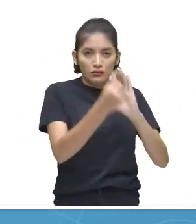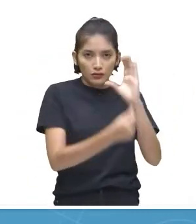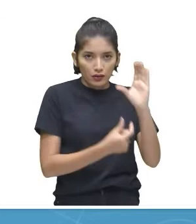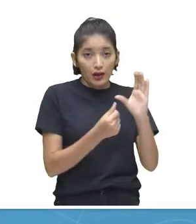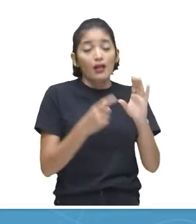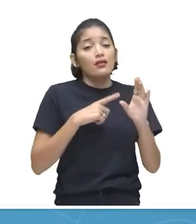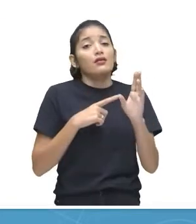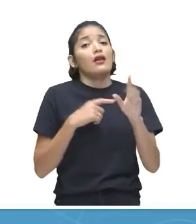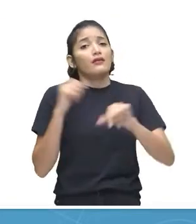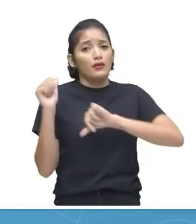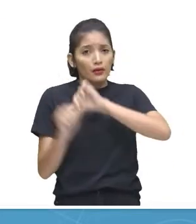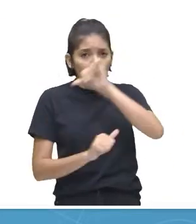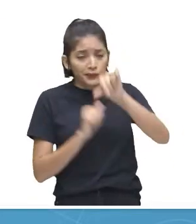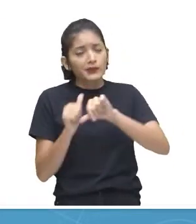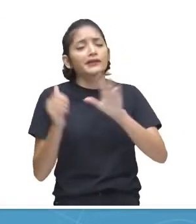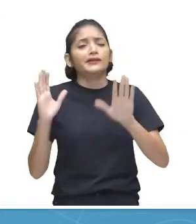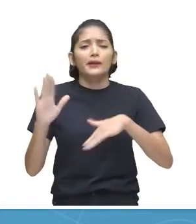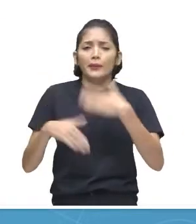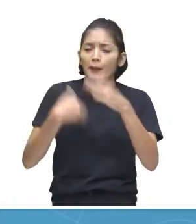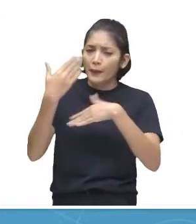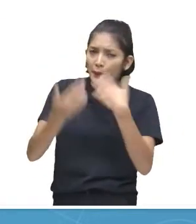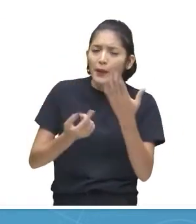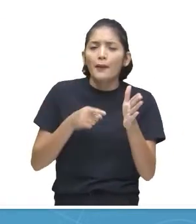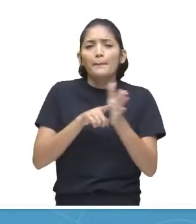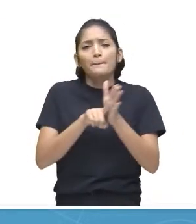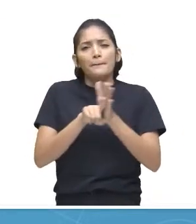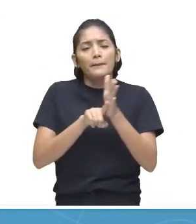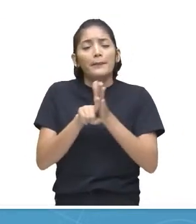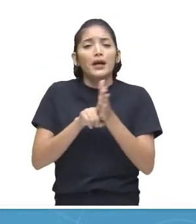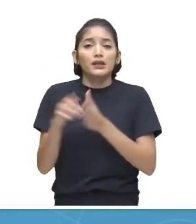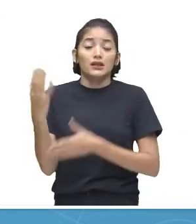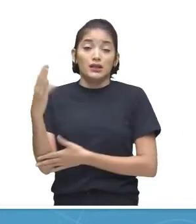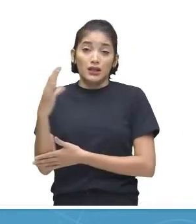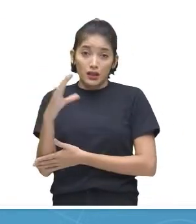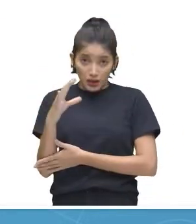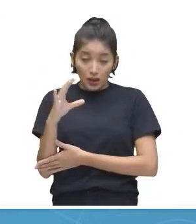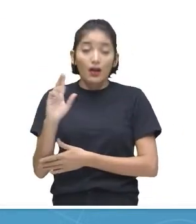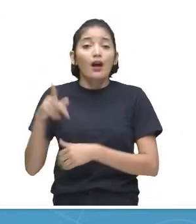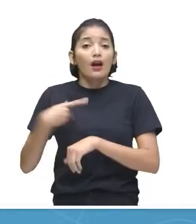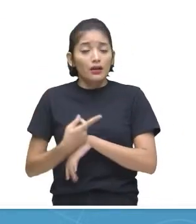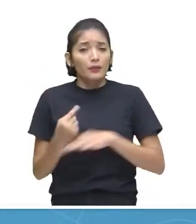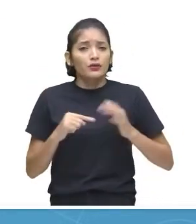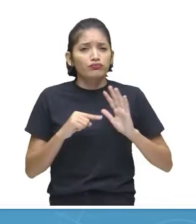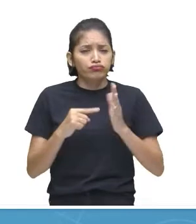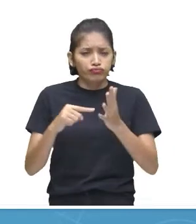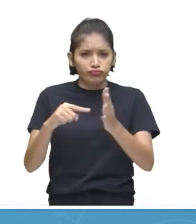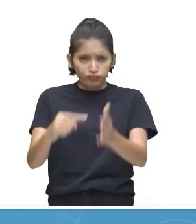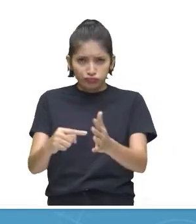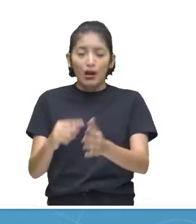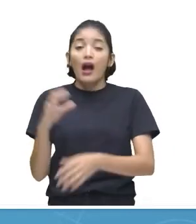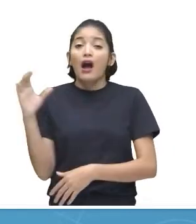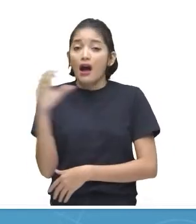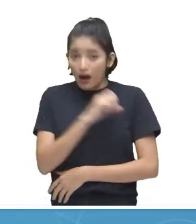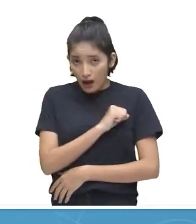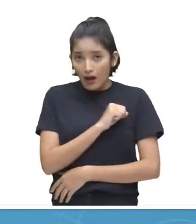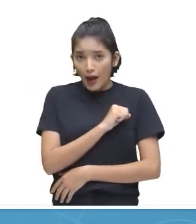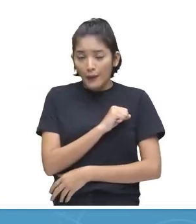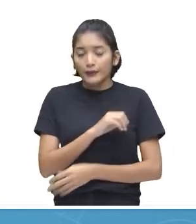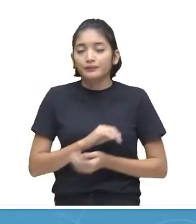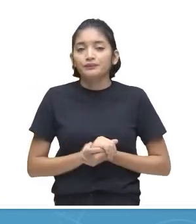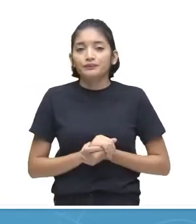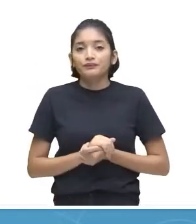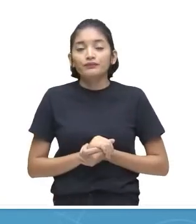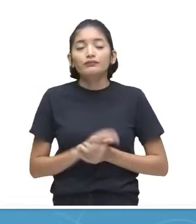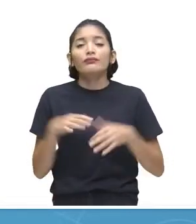esse desenvolvimento, né, essa pesquisa científica para que pudesse as máquinas serem cada vez mais rápidas. Então, vai havendo